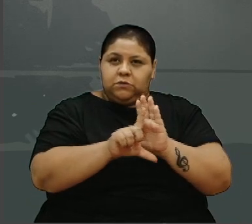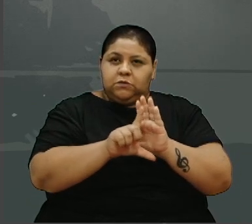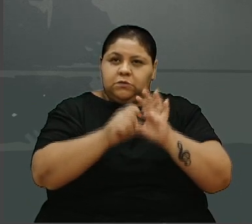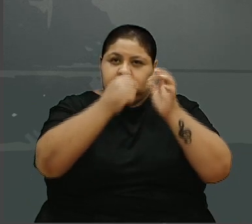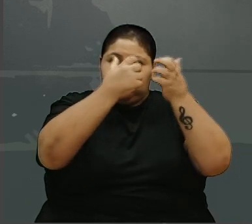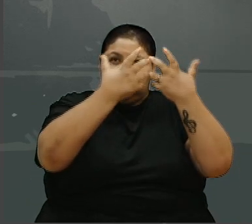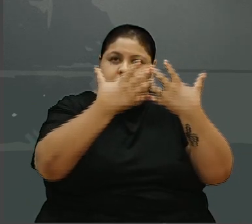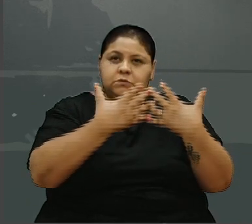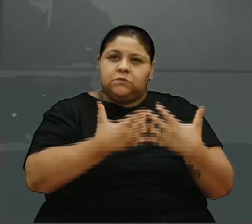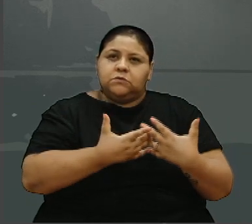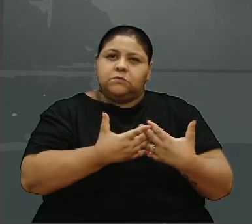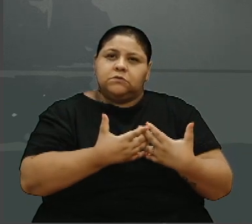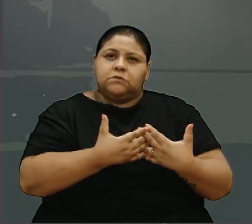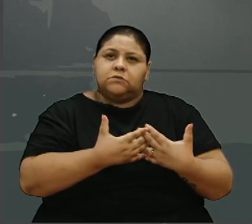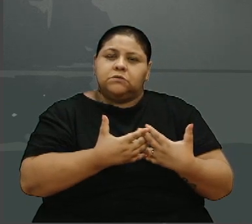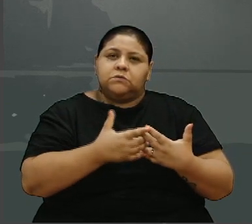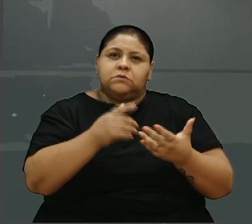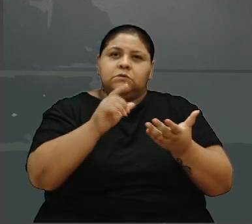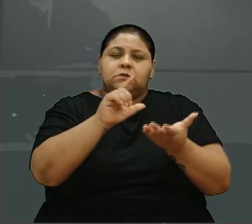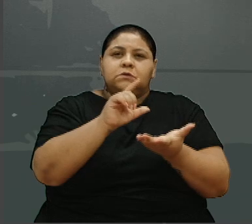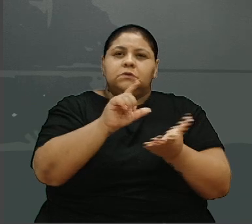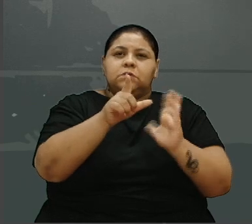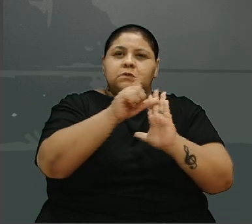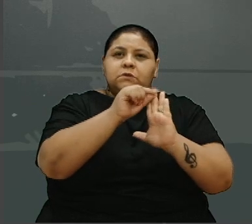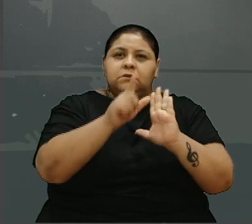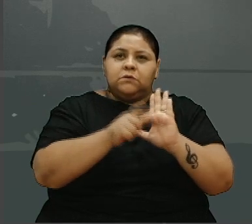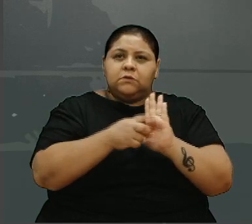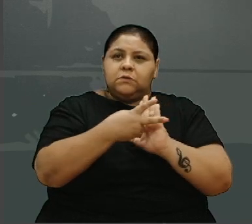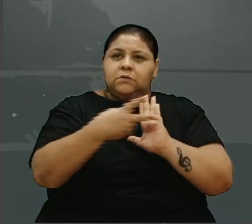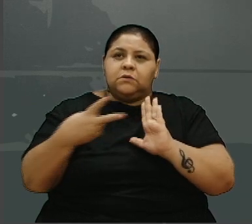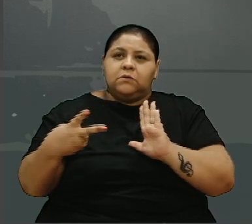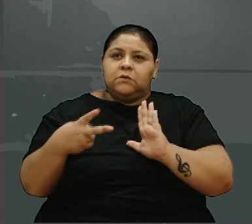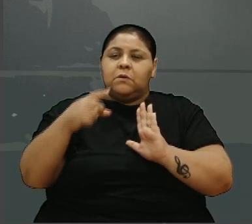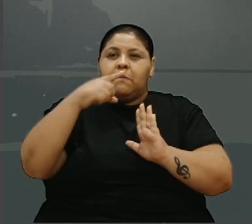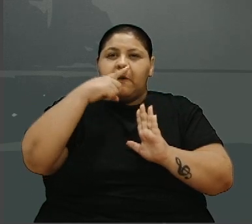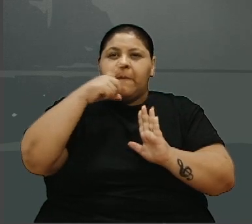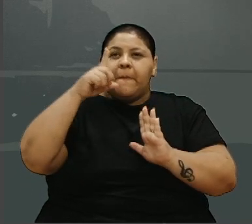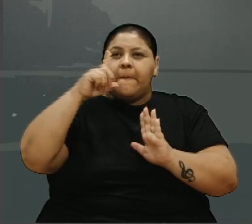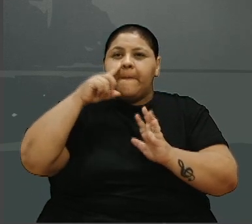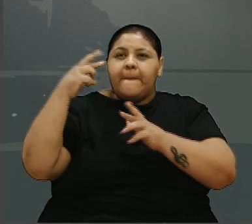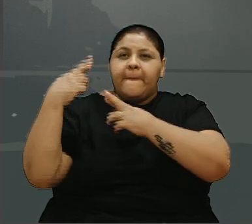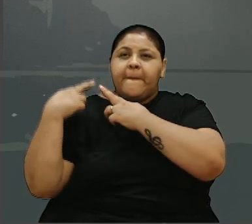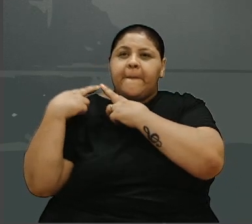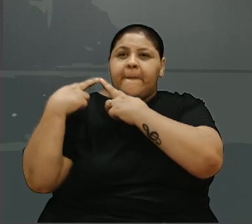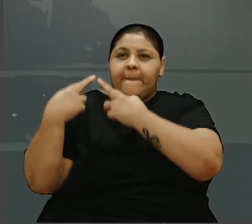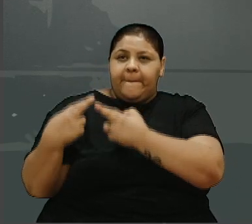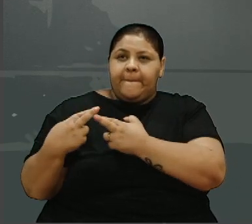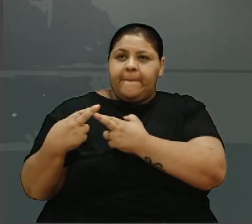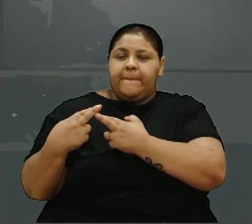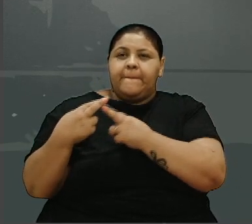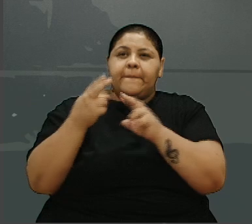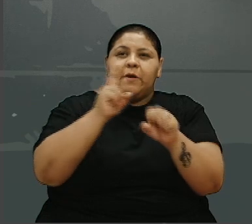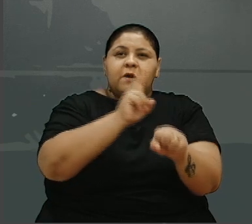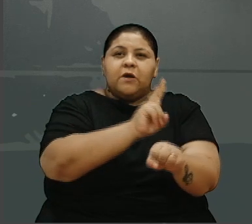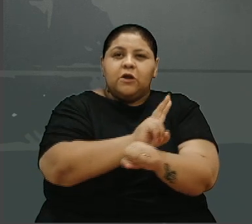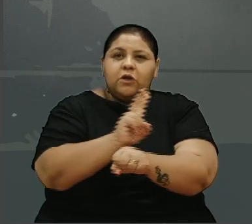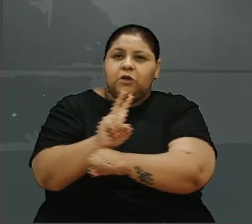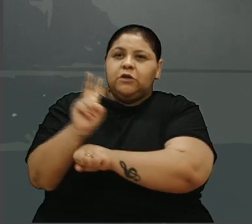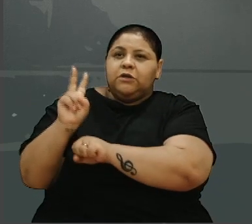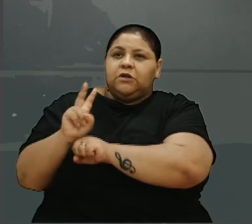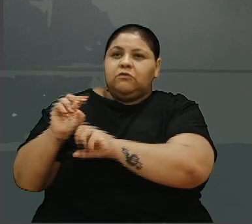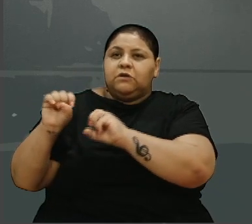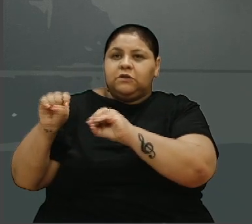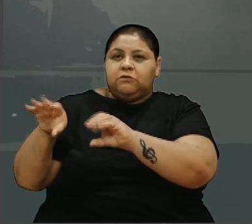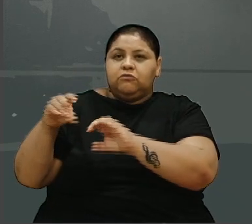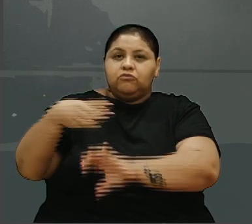exposta, artigo 22, determina que os pais são responsáveis pelo sustento, a guarda e